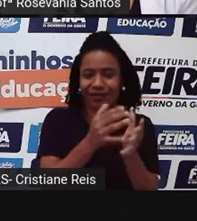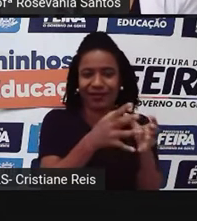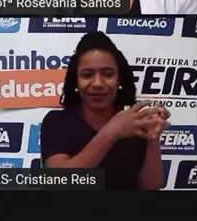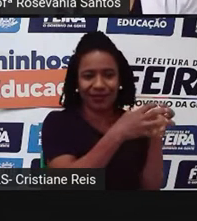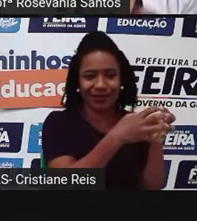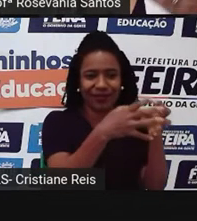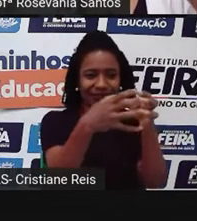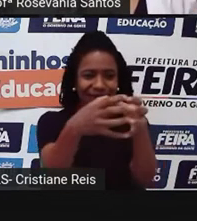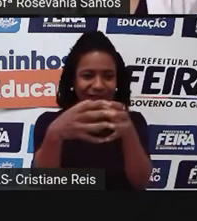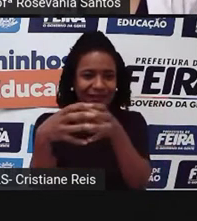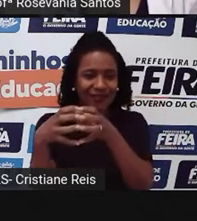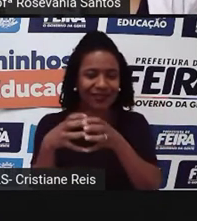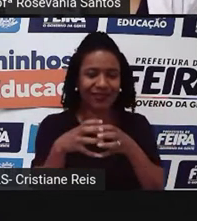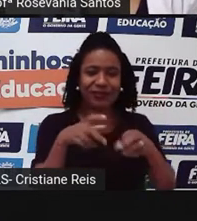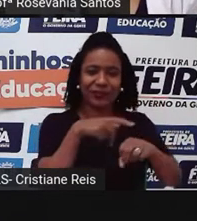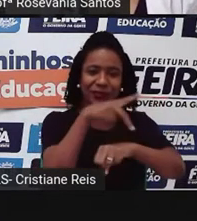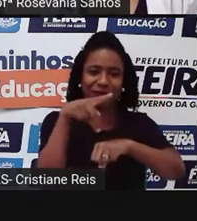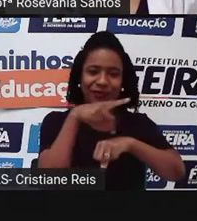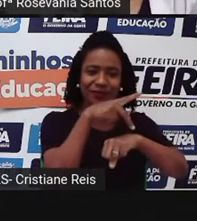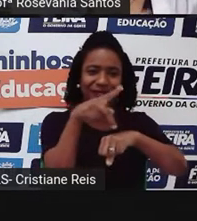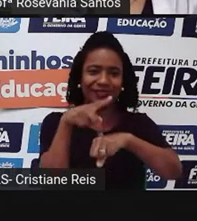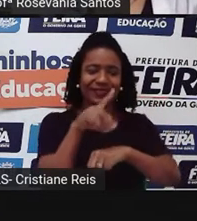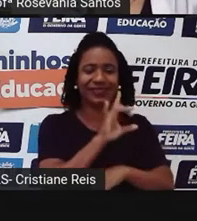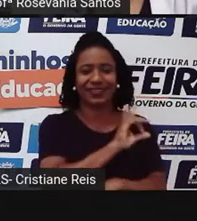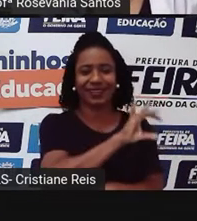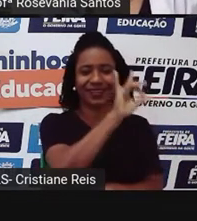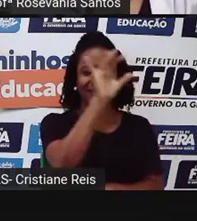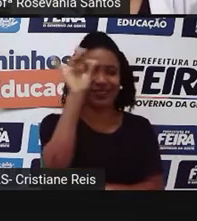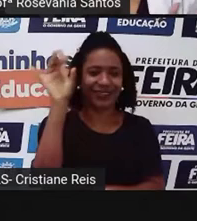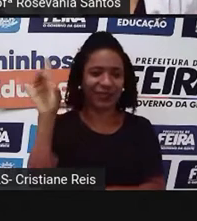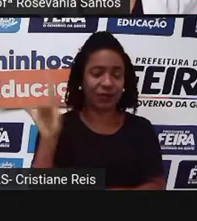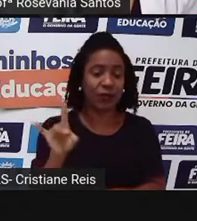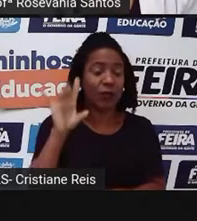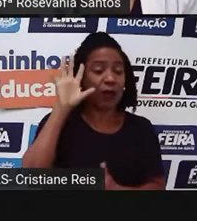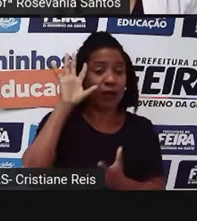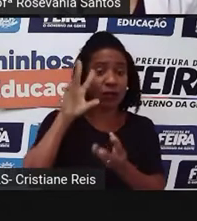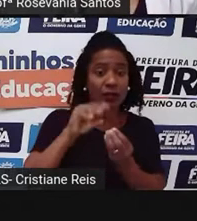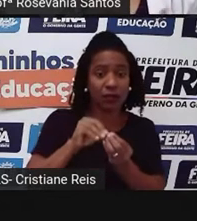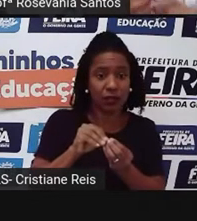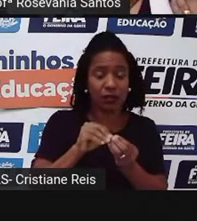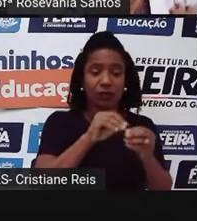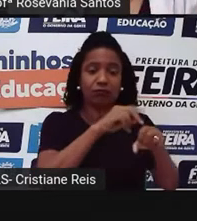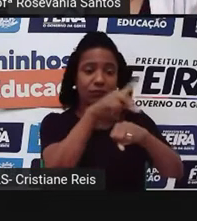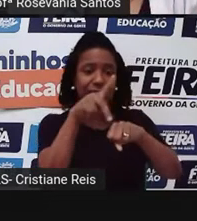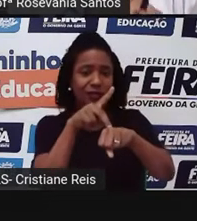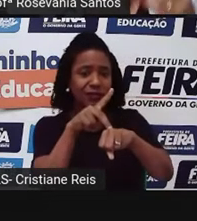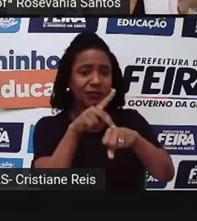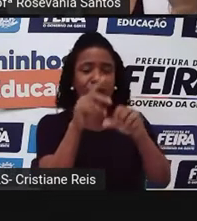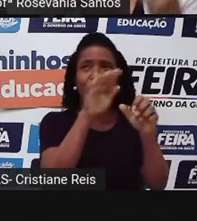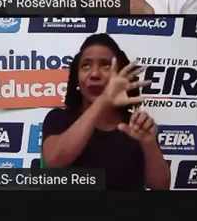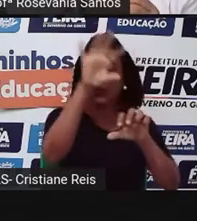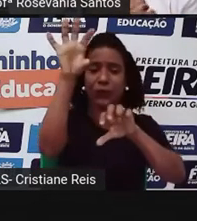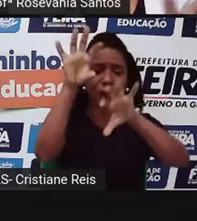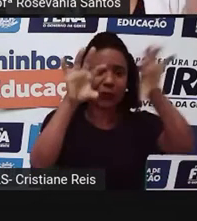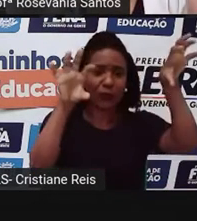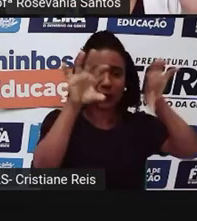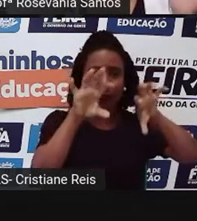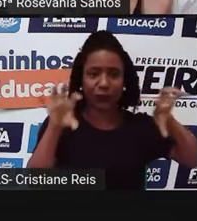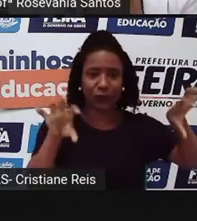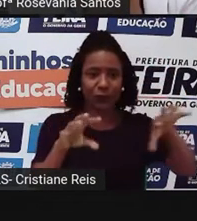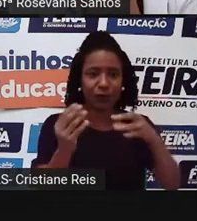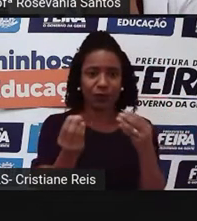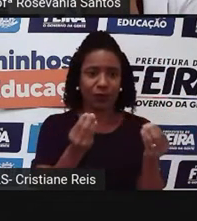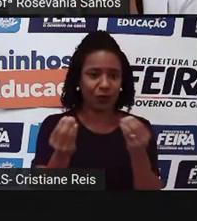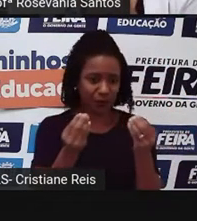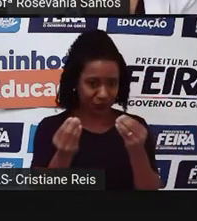conjuntos de países para que eu tenha um entendimento melhor das necessidades, das particularidades e peculiaridades